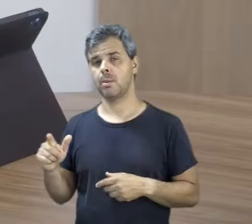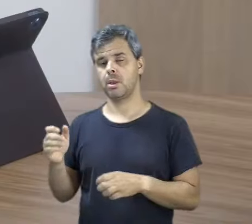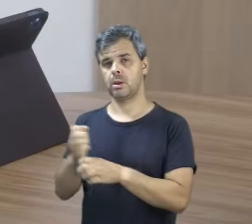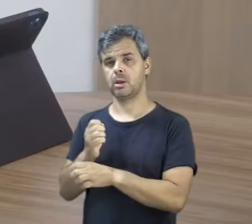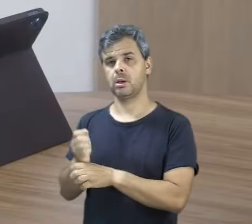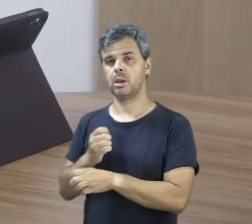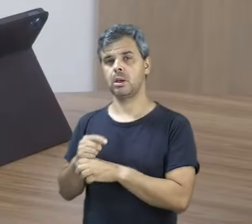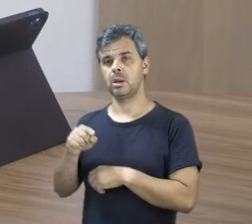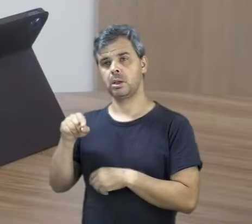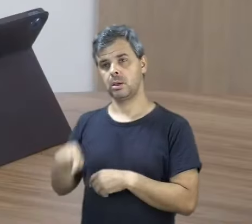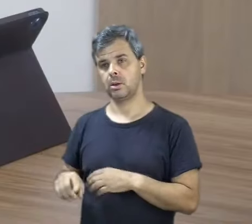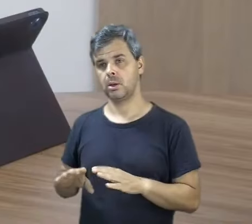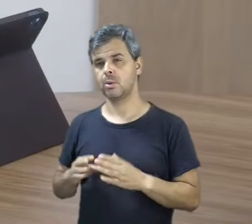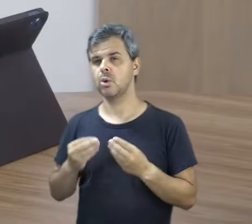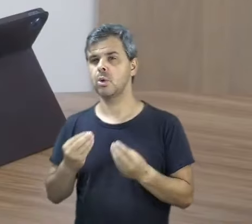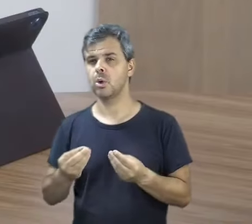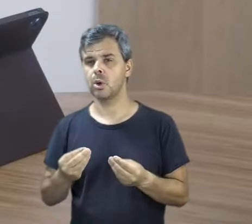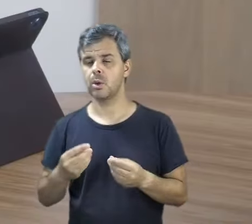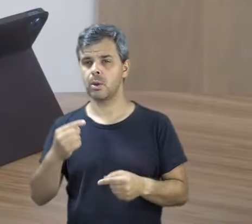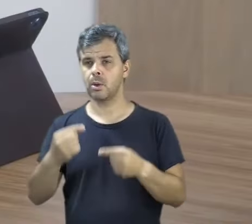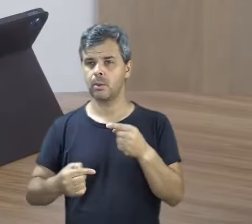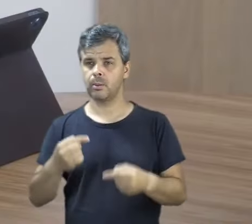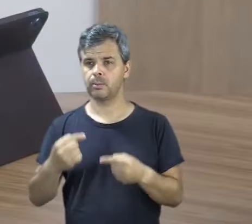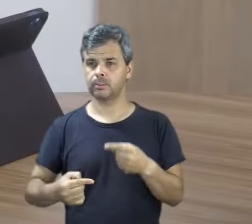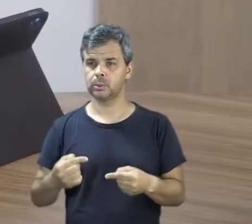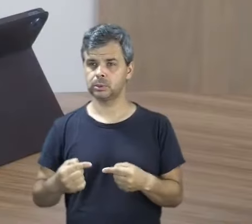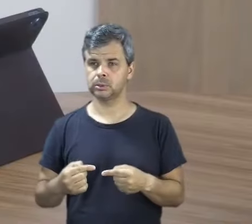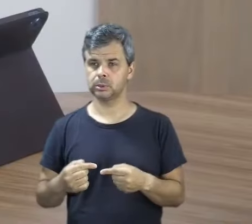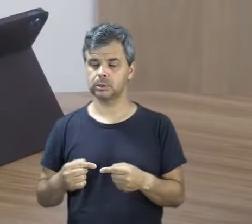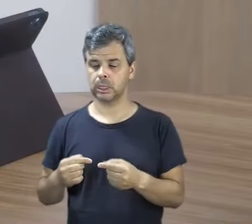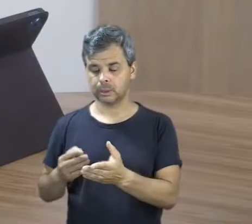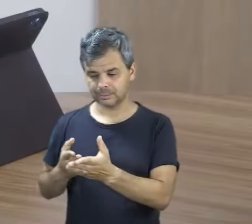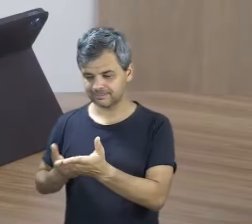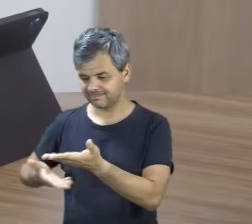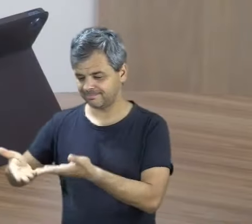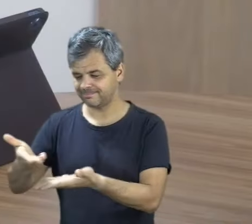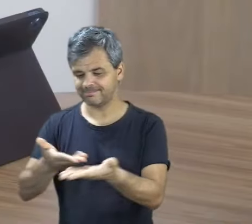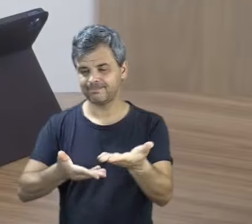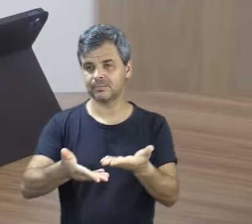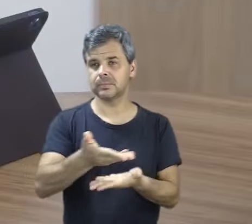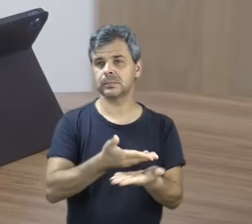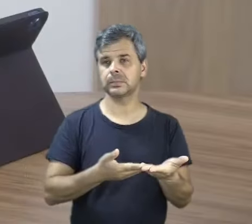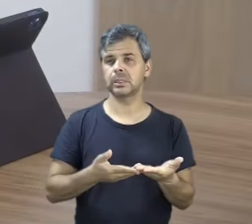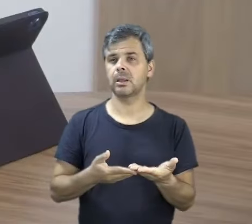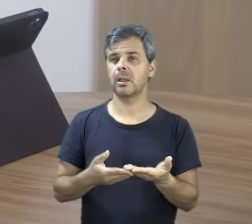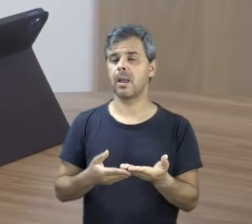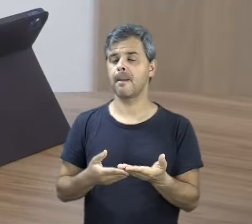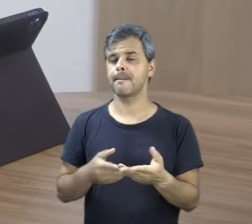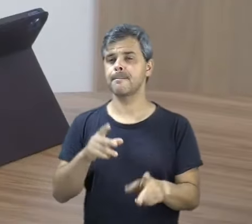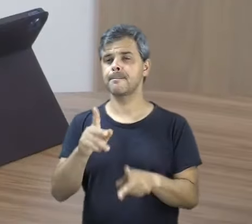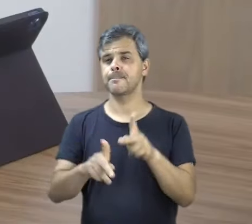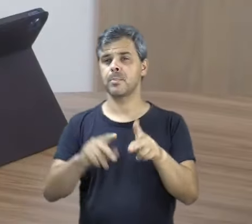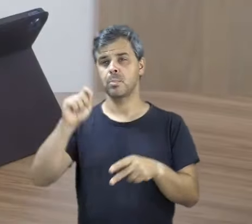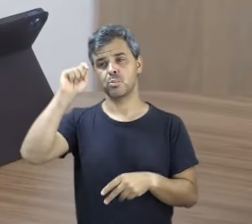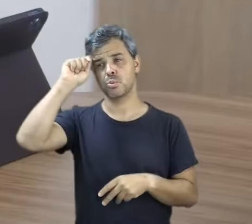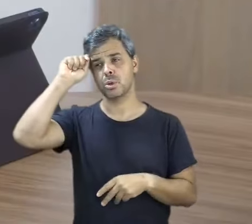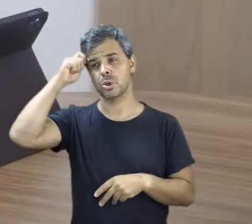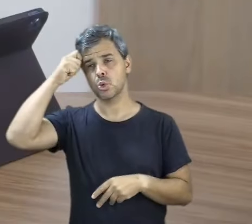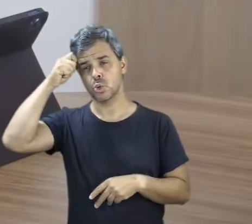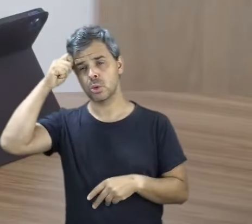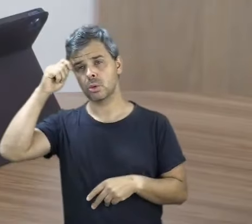construída a partir daqui. E como as políticas elas são transversais, você vai ter população negra sendo aportada